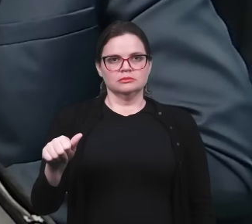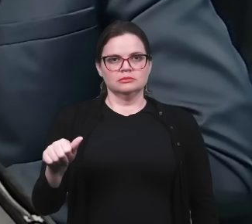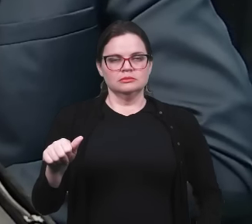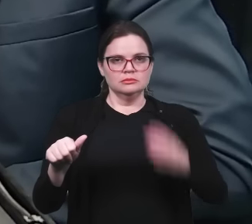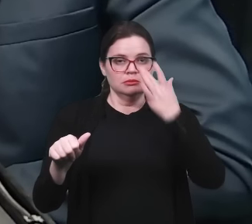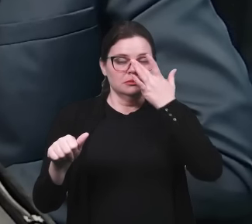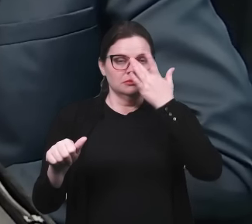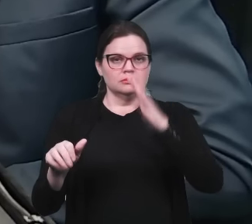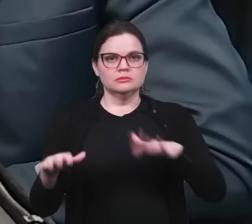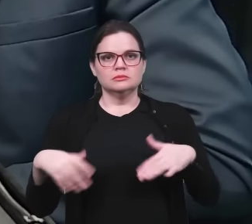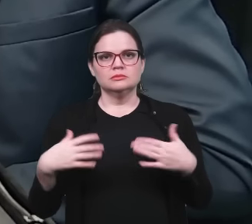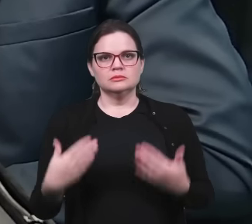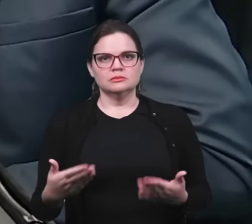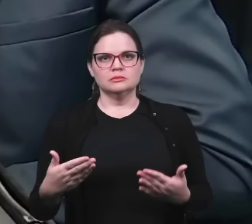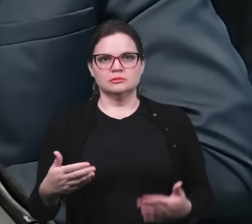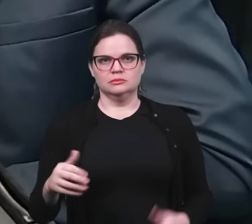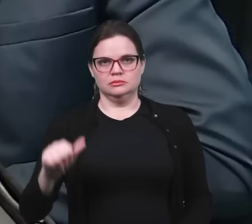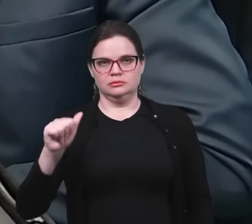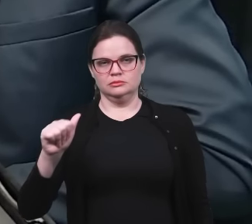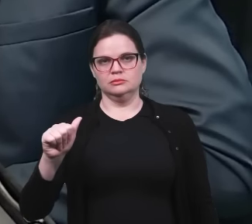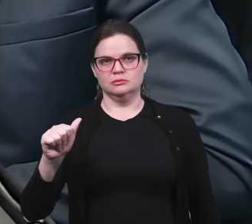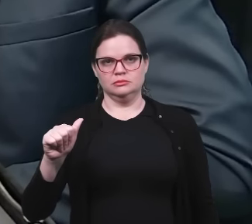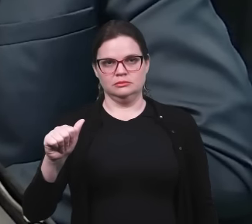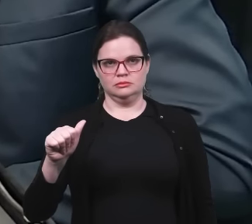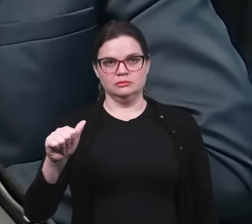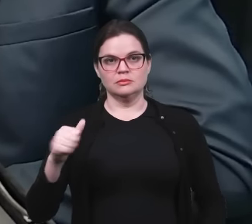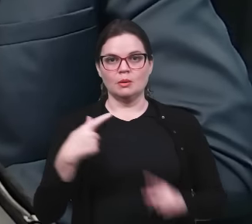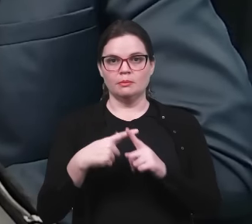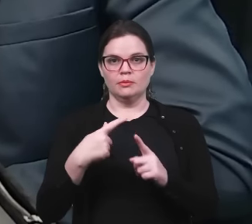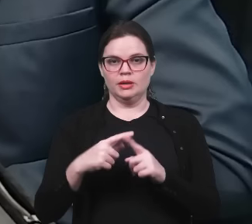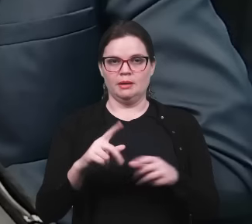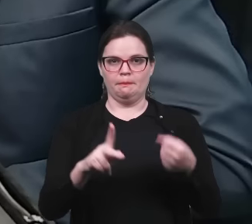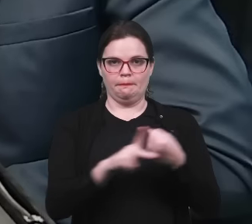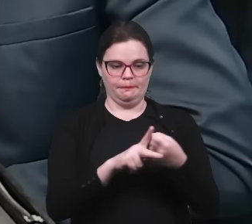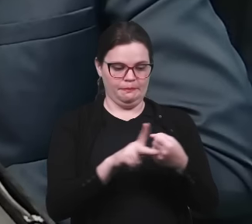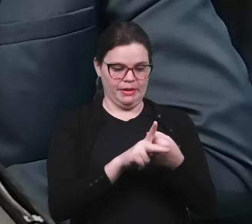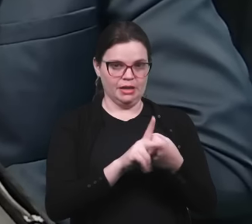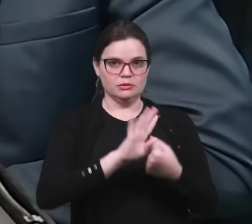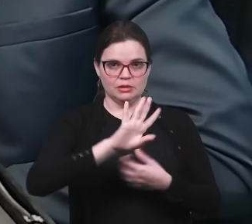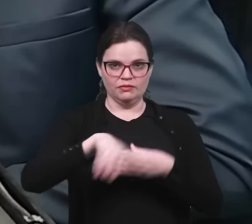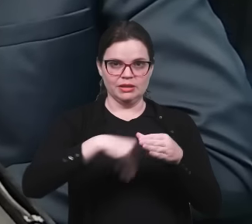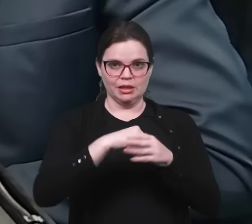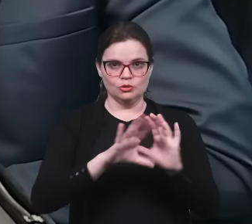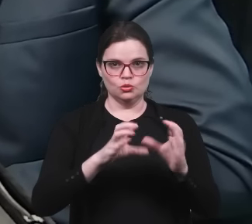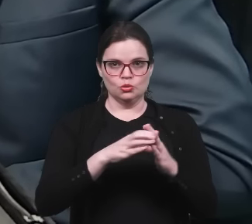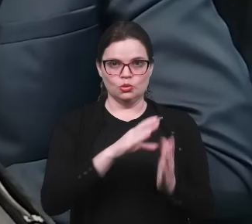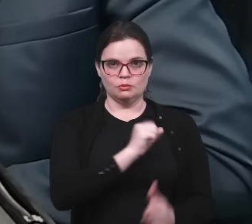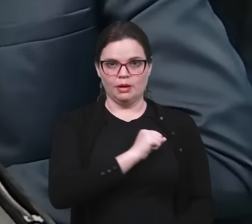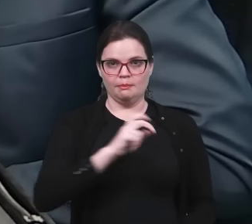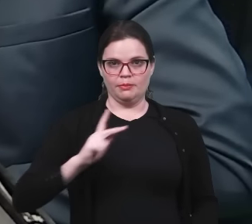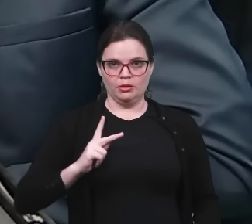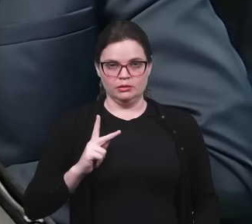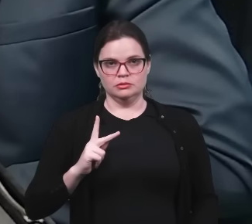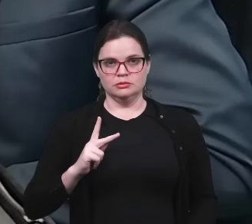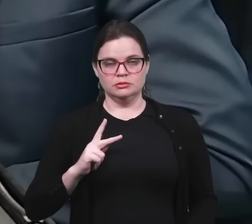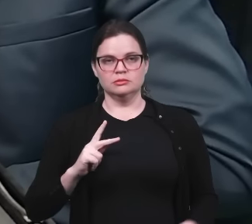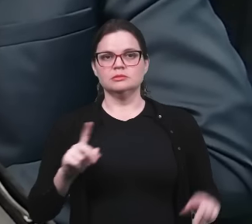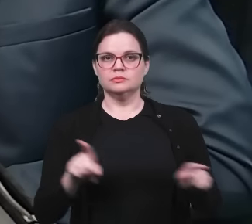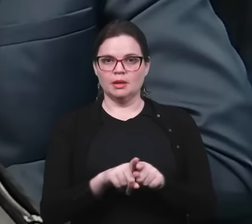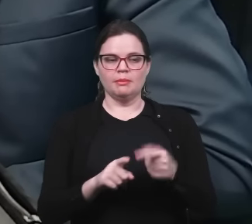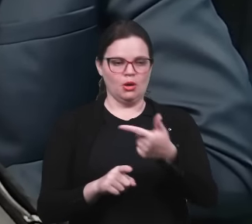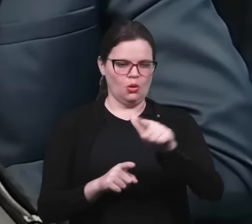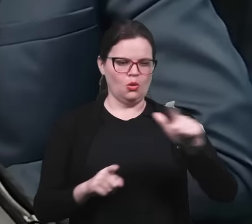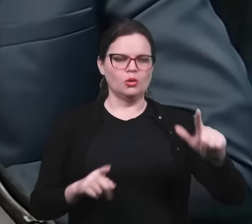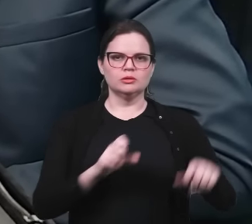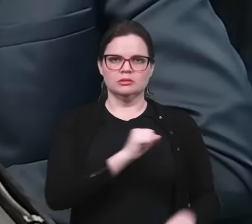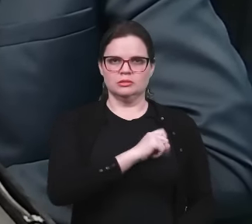ou seja, assim como Pedro era um dos apóstolos, né, todos os outros